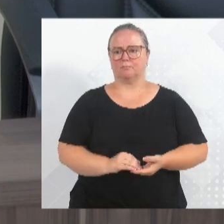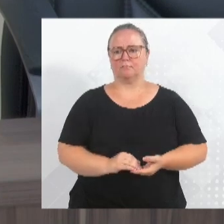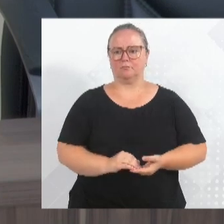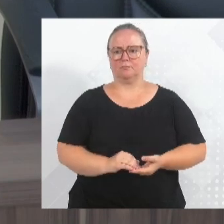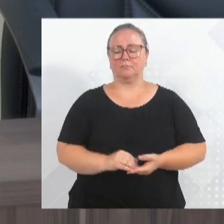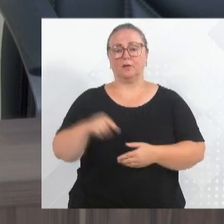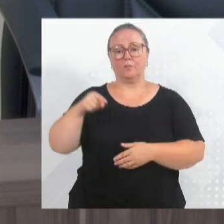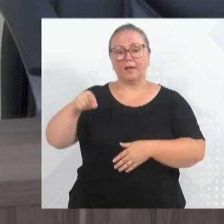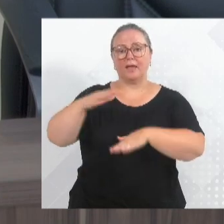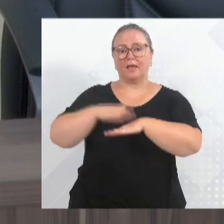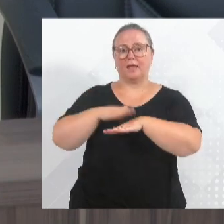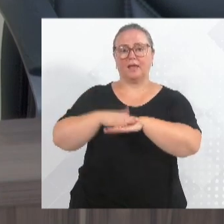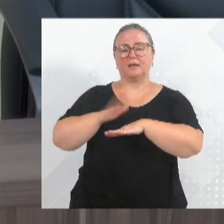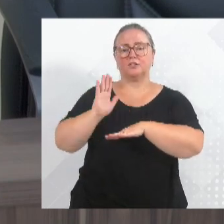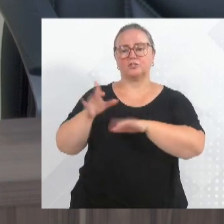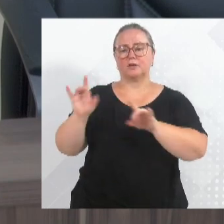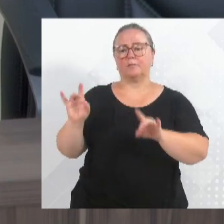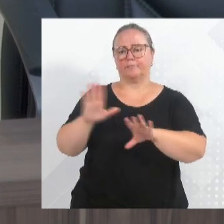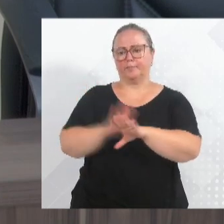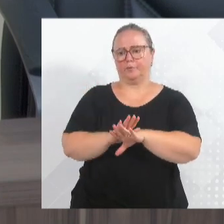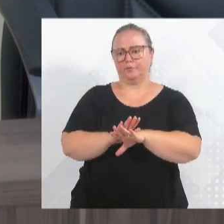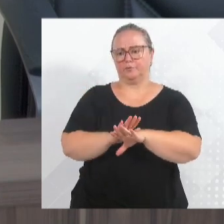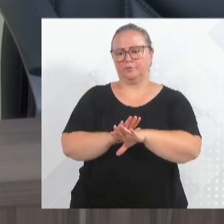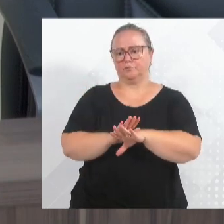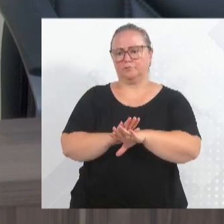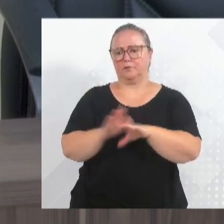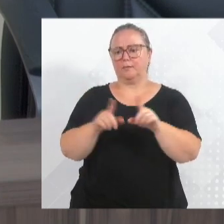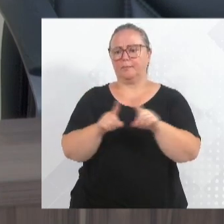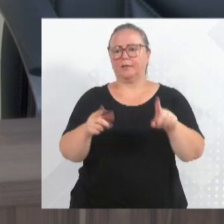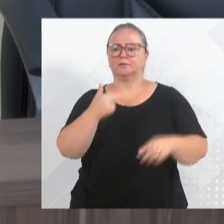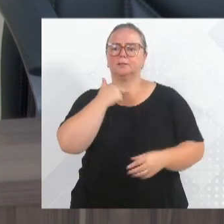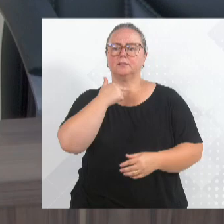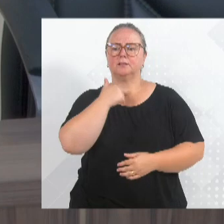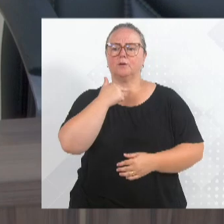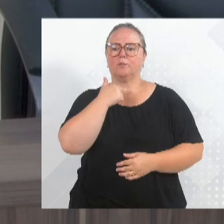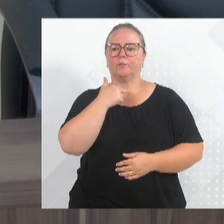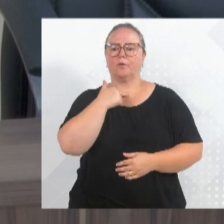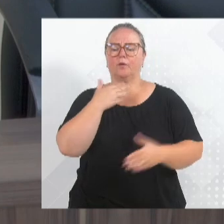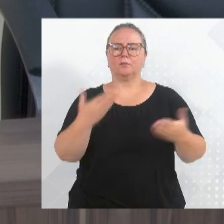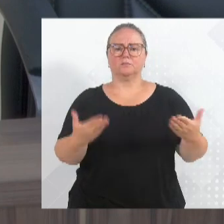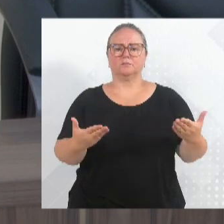ganho dele. Então, não se pode, eu não posso colocar o lobo para cuidar da